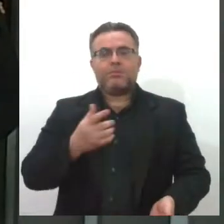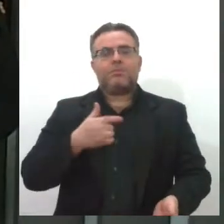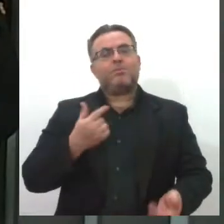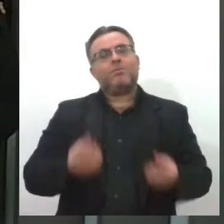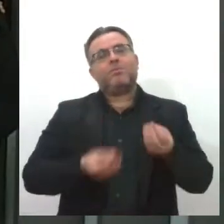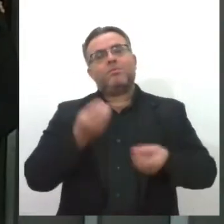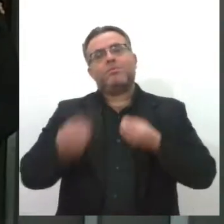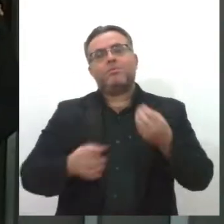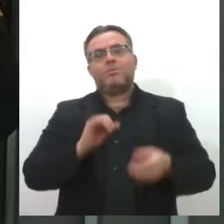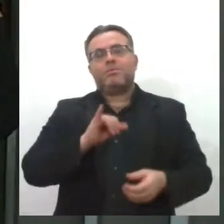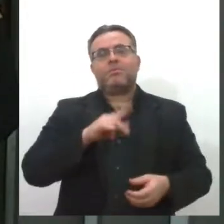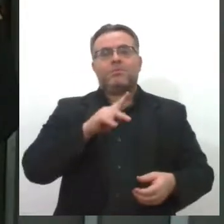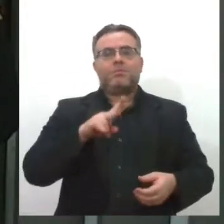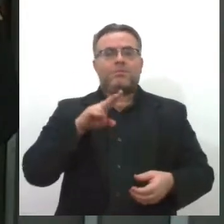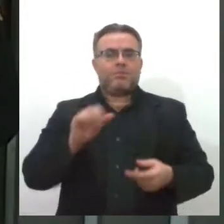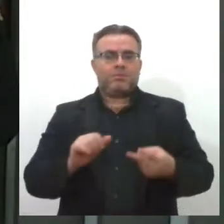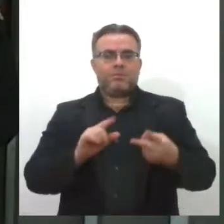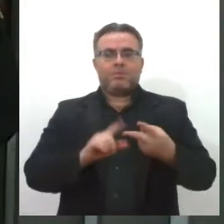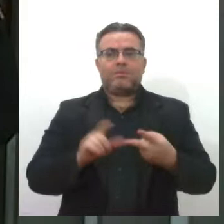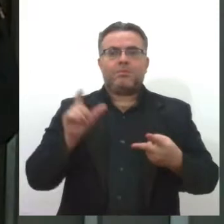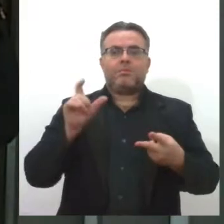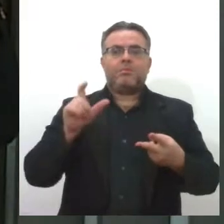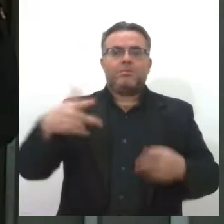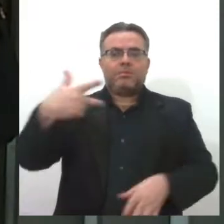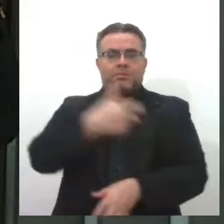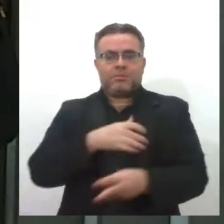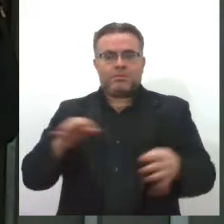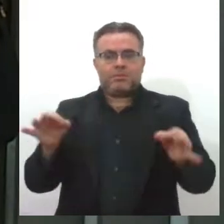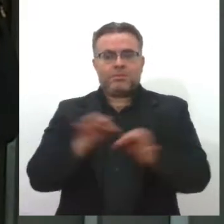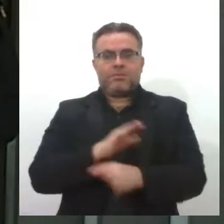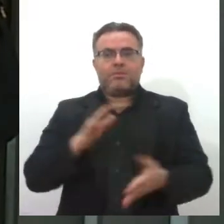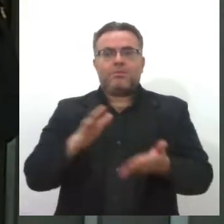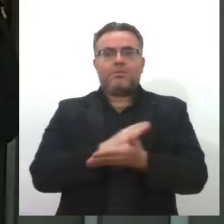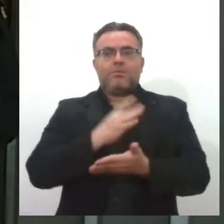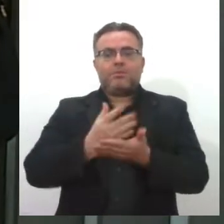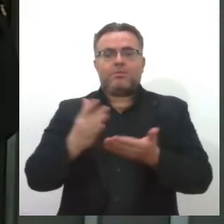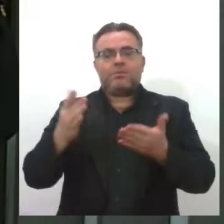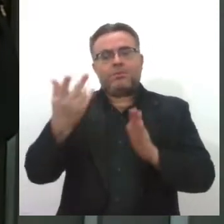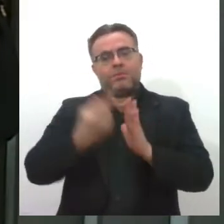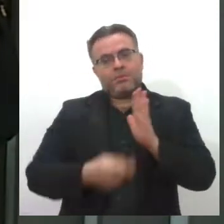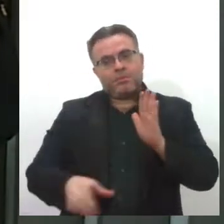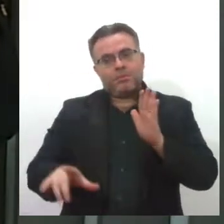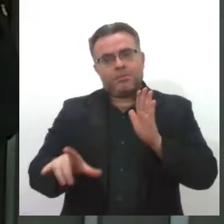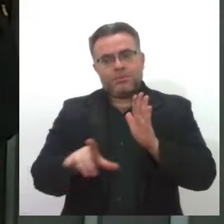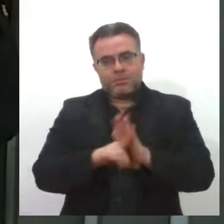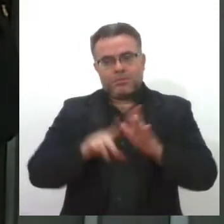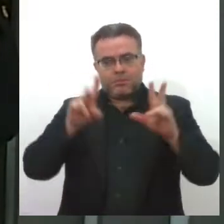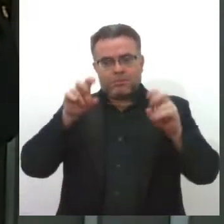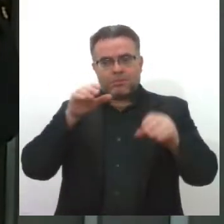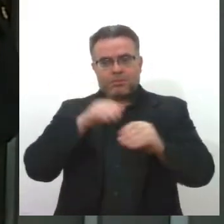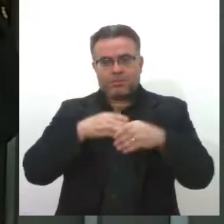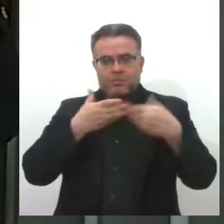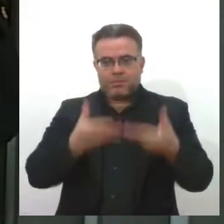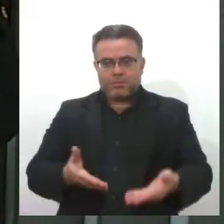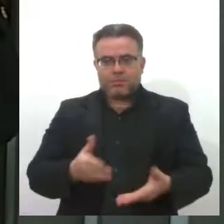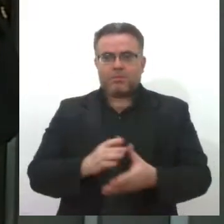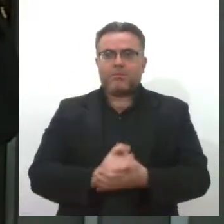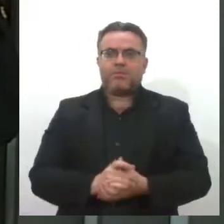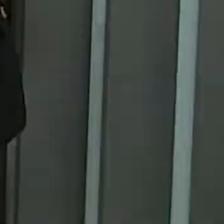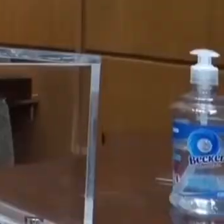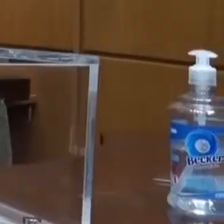do IPVA, o passaporte da vacina e alguns projetos de lei foram assuntos levados à tribuna pelos